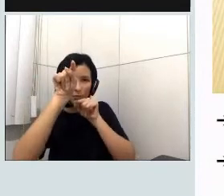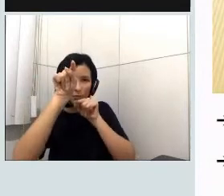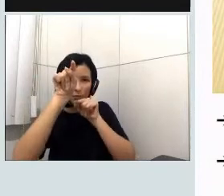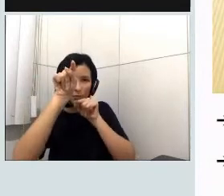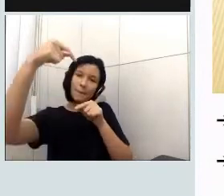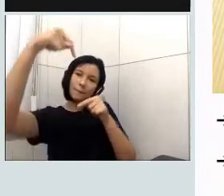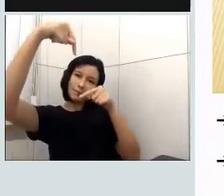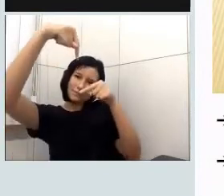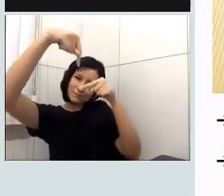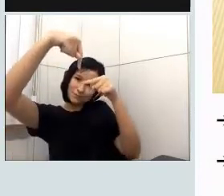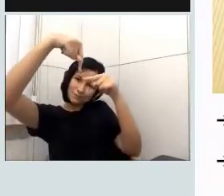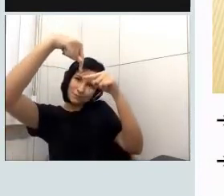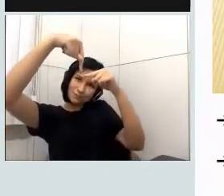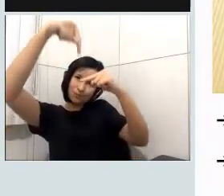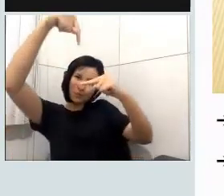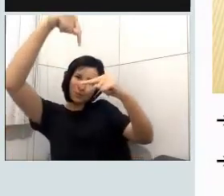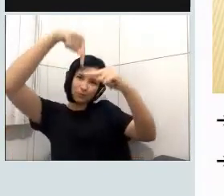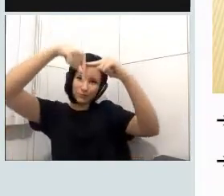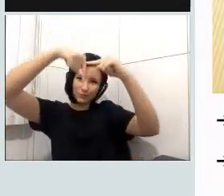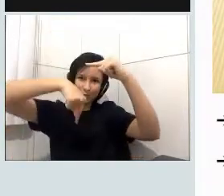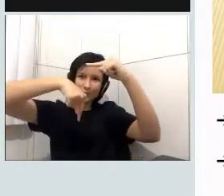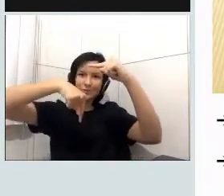um plano passando por dentro do outro,